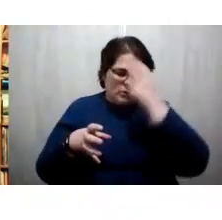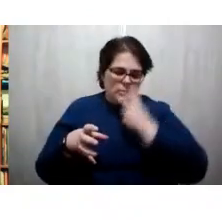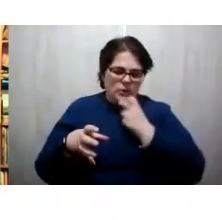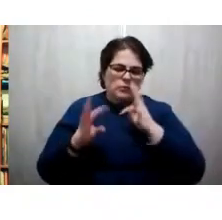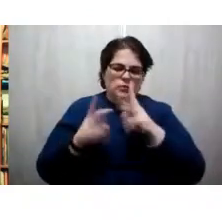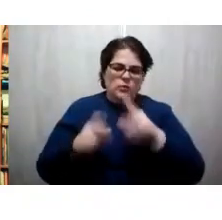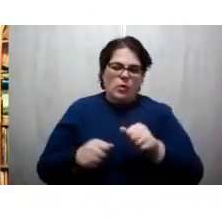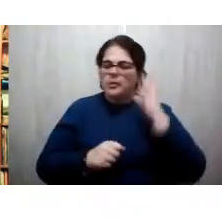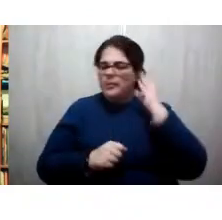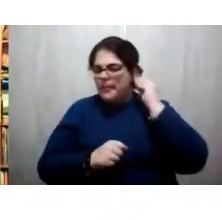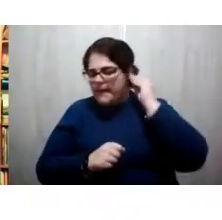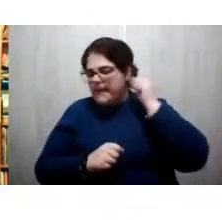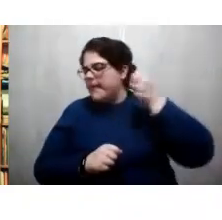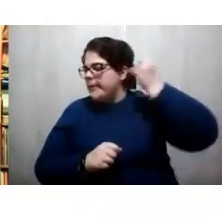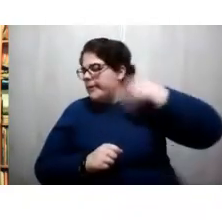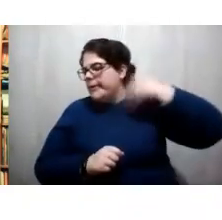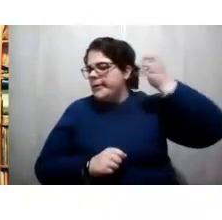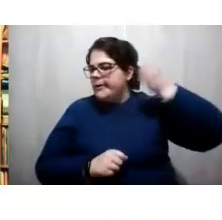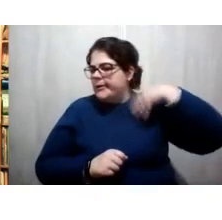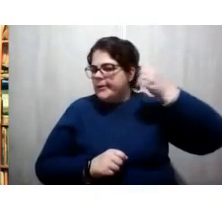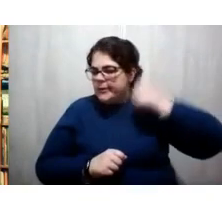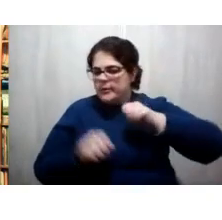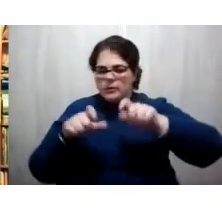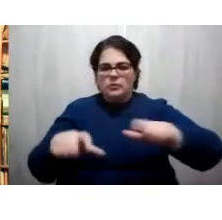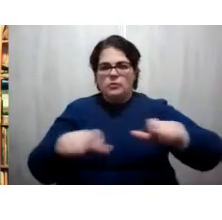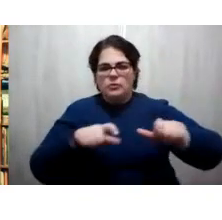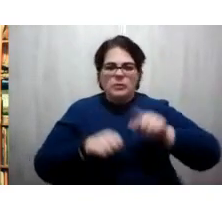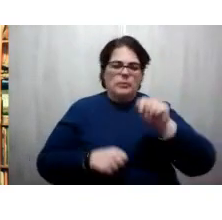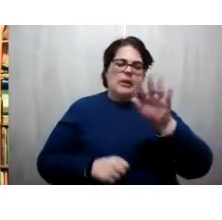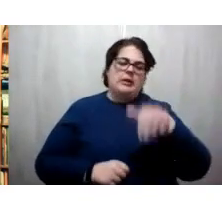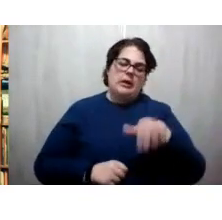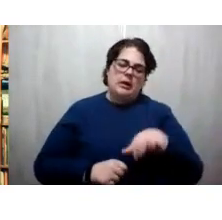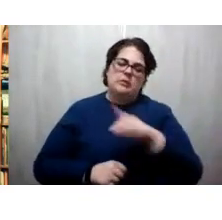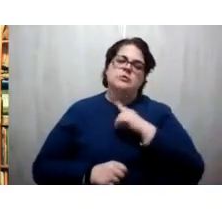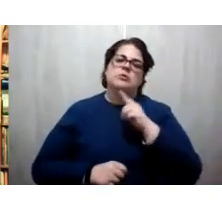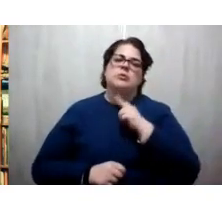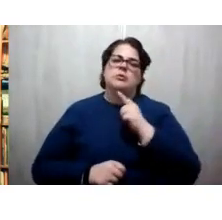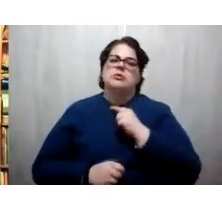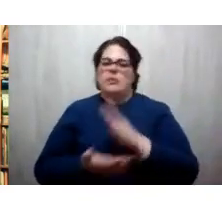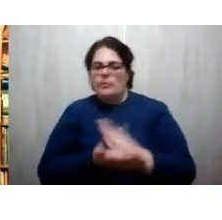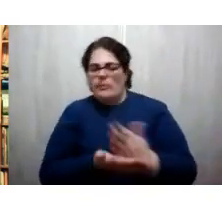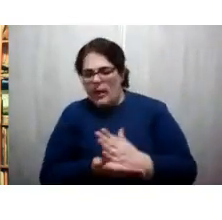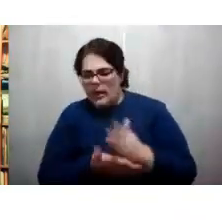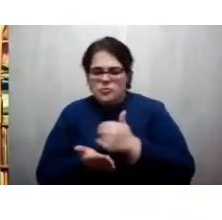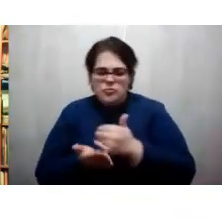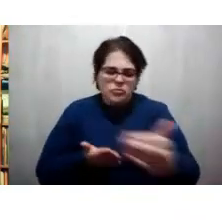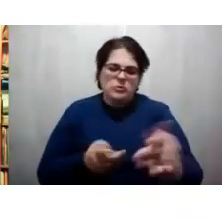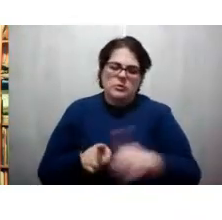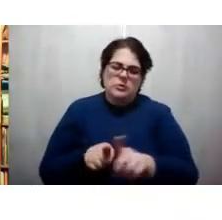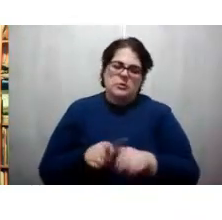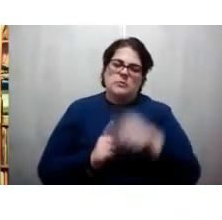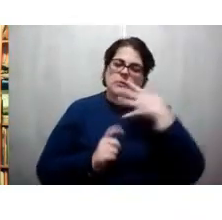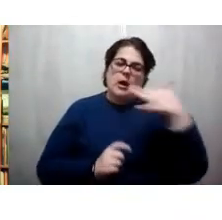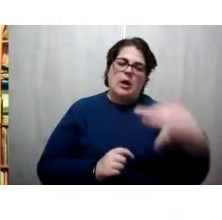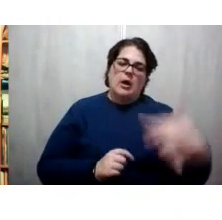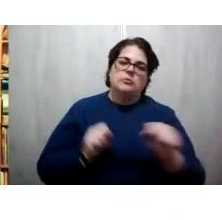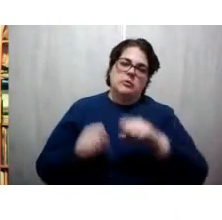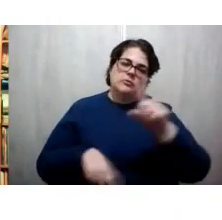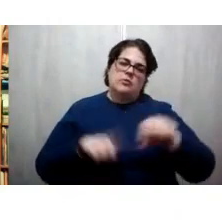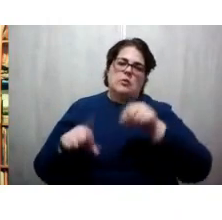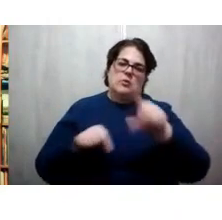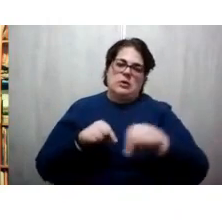contemplasse lugares mais baratos, intermediários e mais caros, para que ela pudesse escolher,